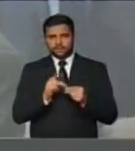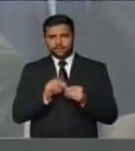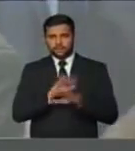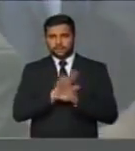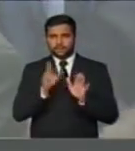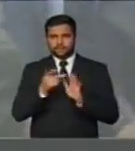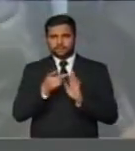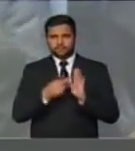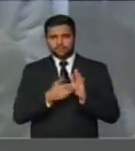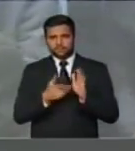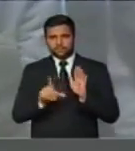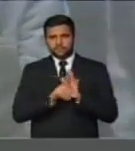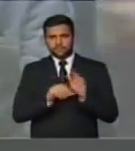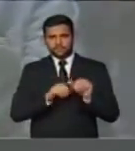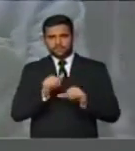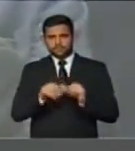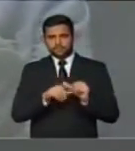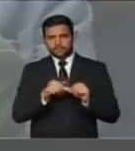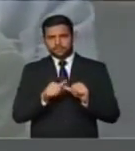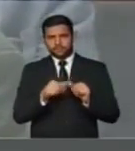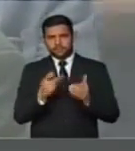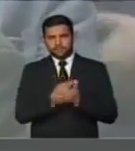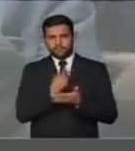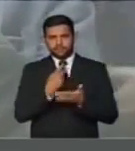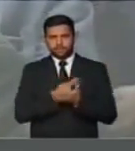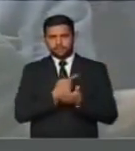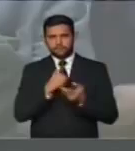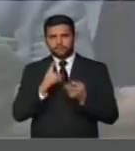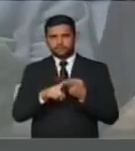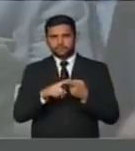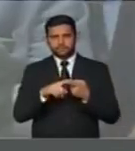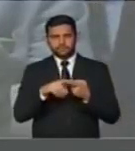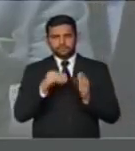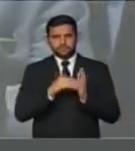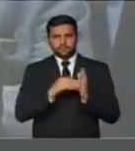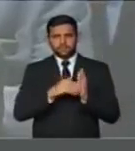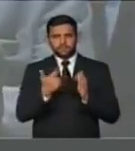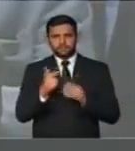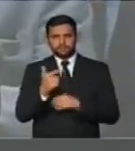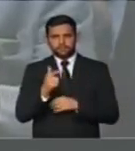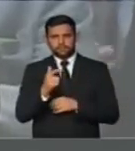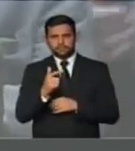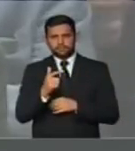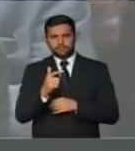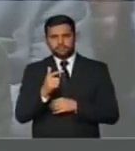evidente que o projeto de lei de conversão tem falhas que o Senado não